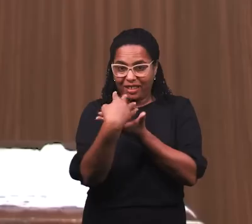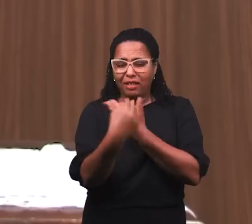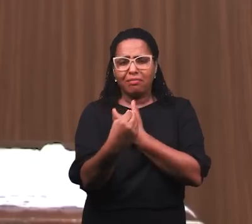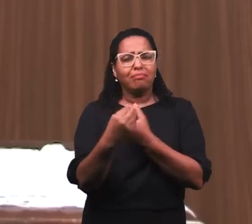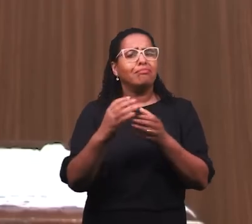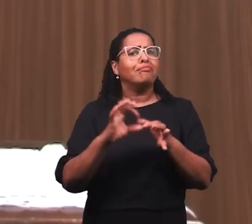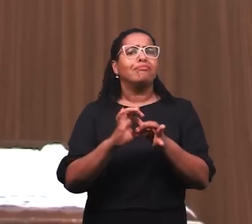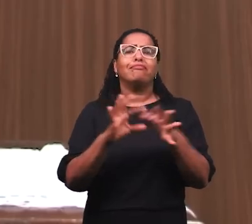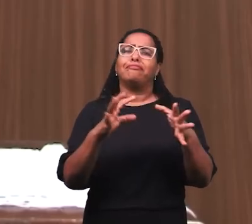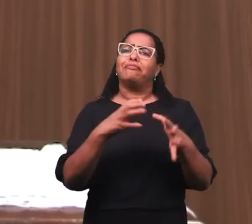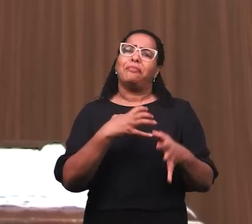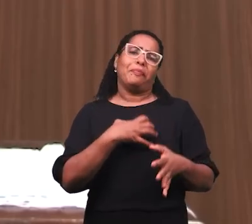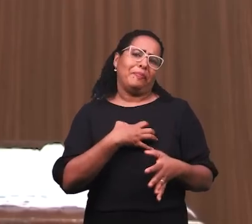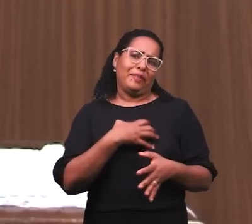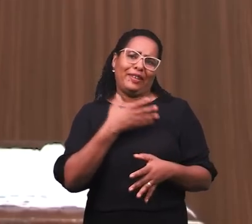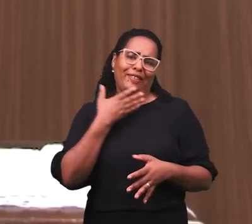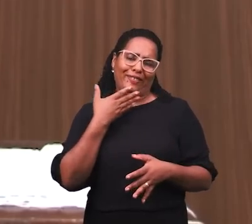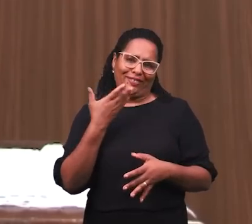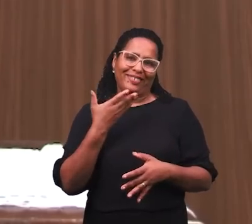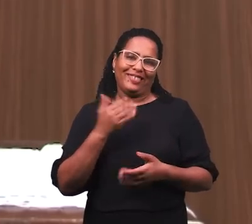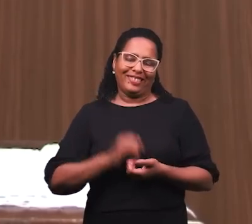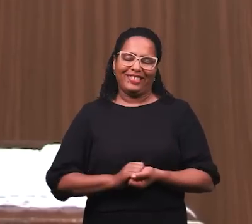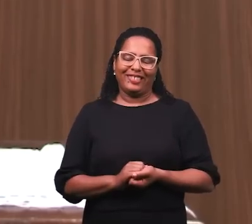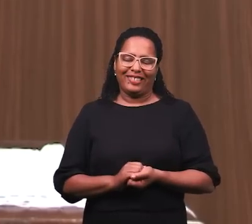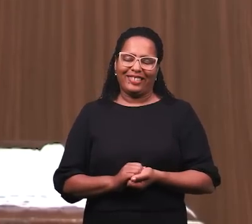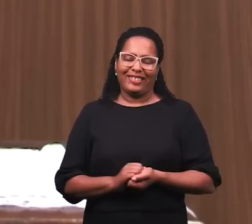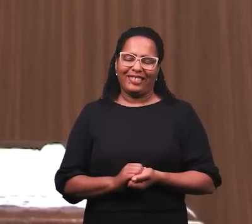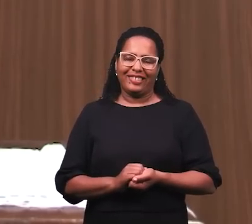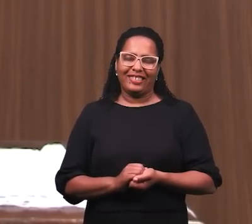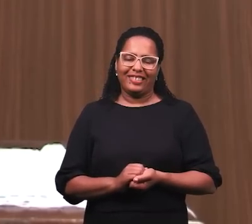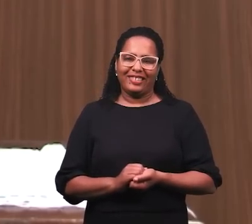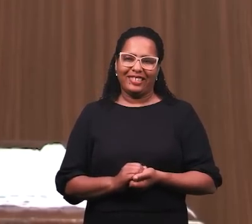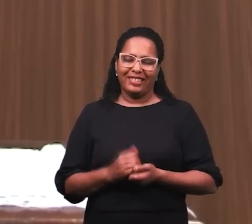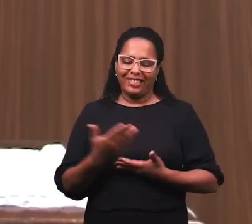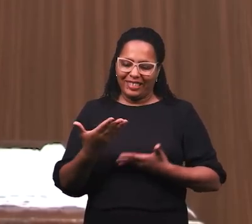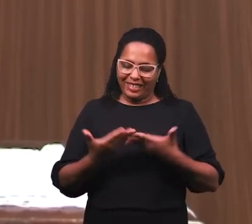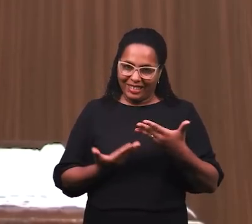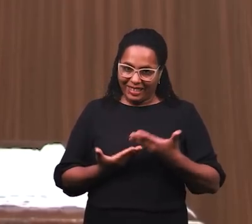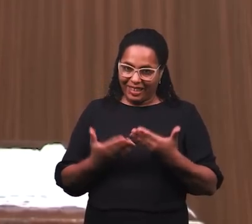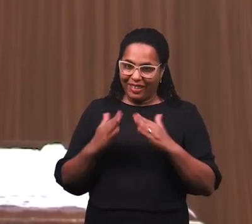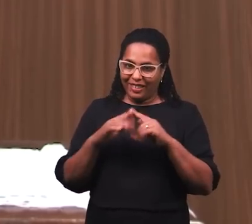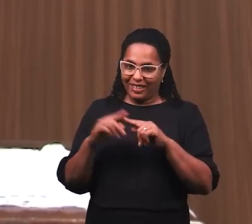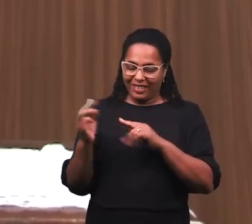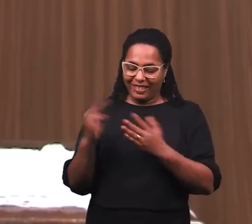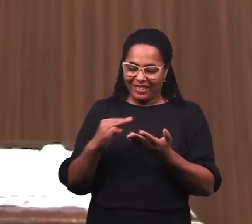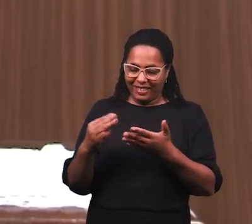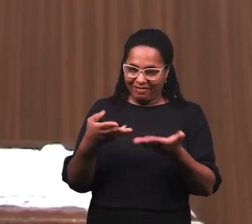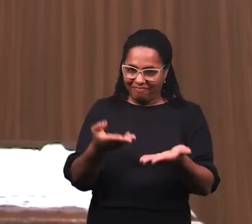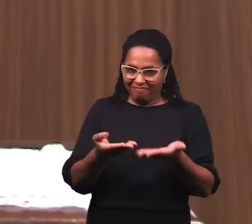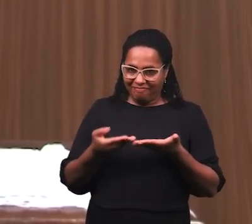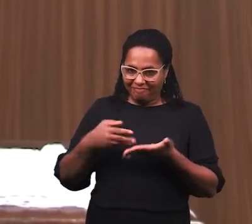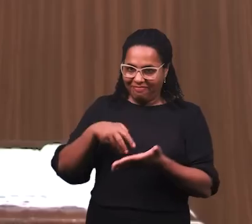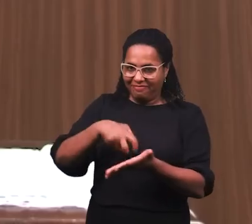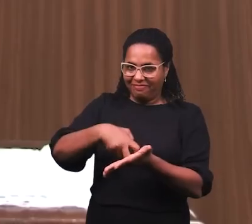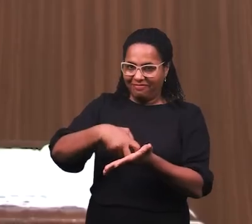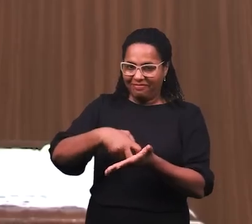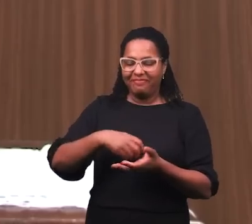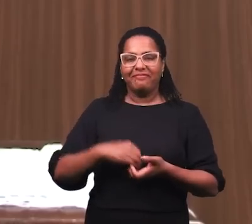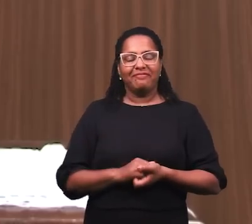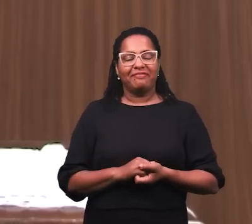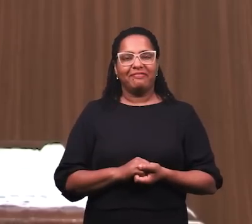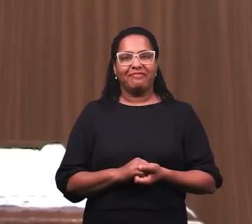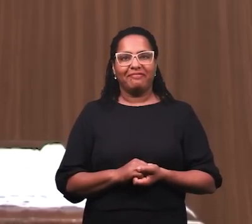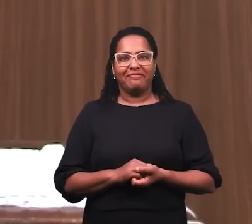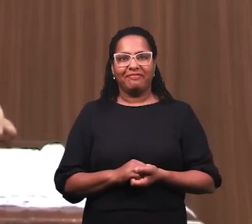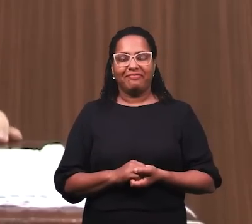quiser nos acompanhar neste gesto, fique à vontade. Se não, pode permanecer como você está. A igreja nós convidamos a dobrar